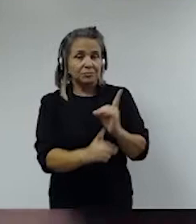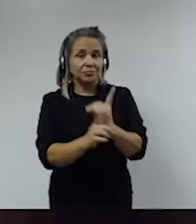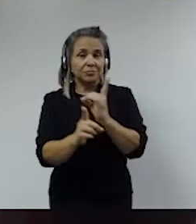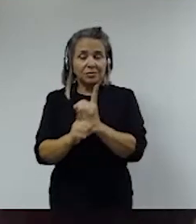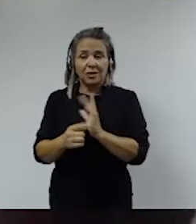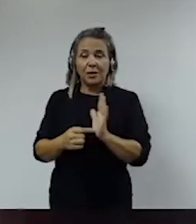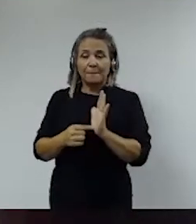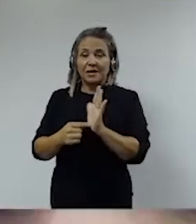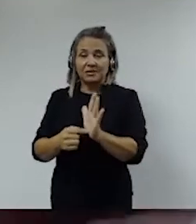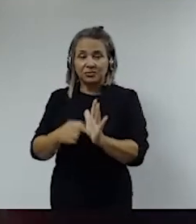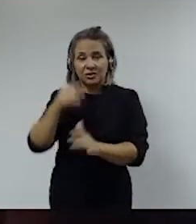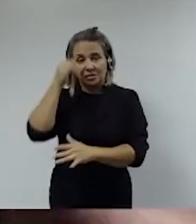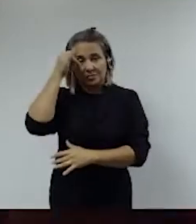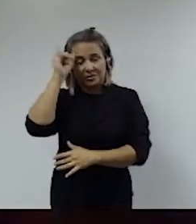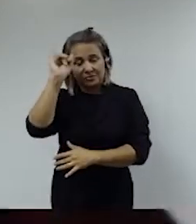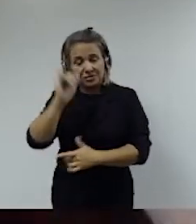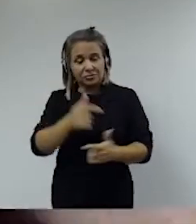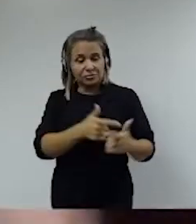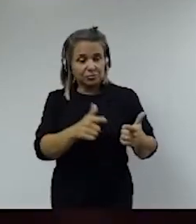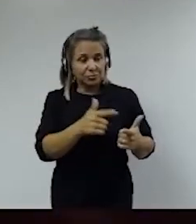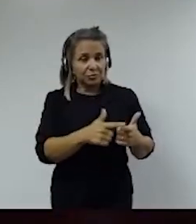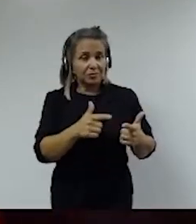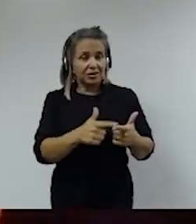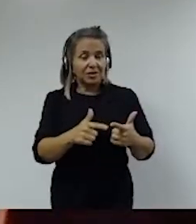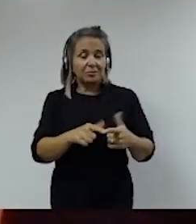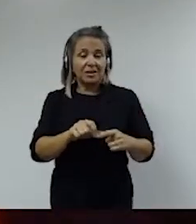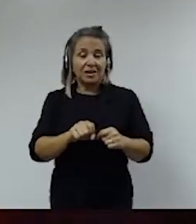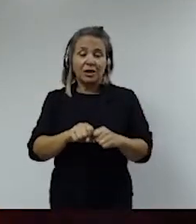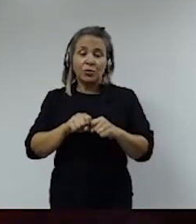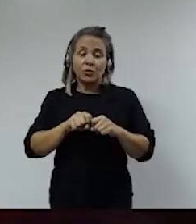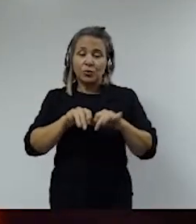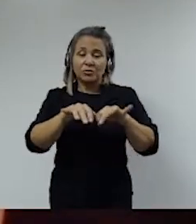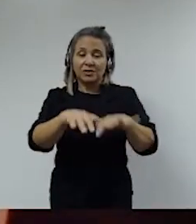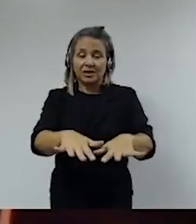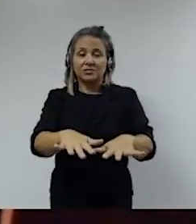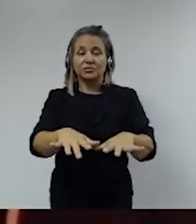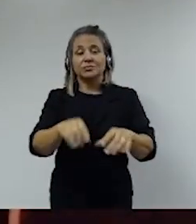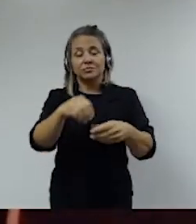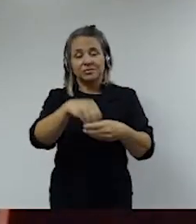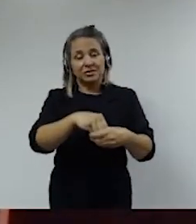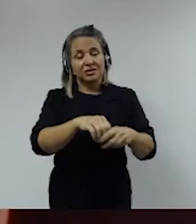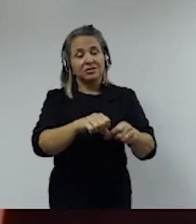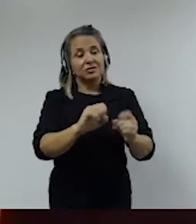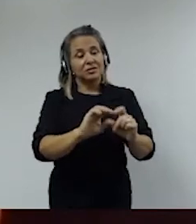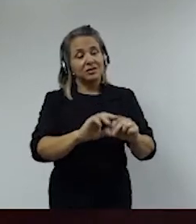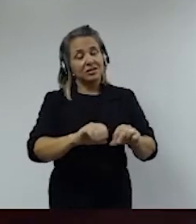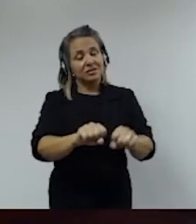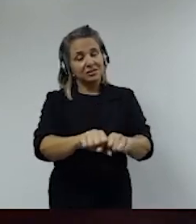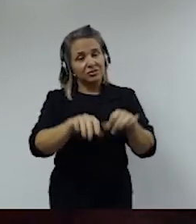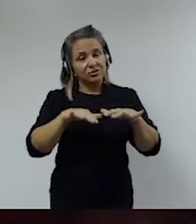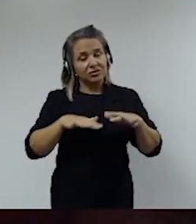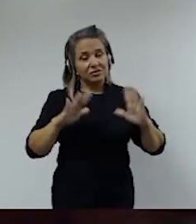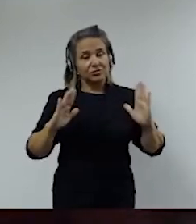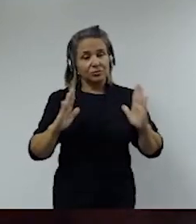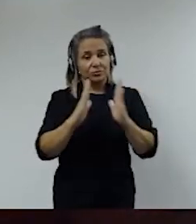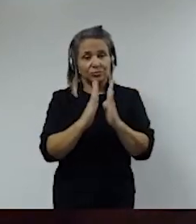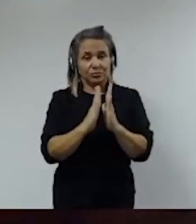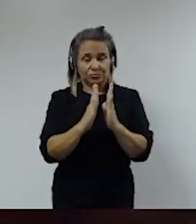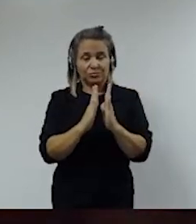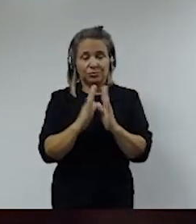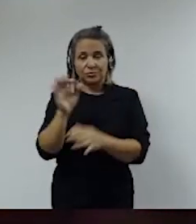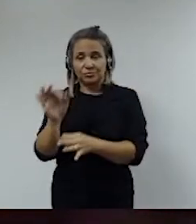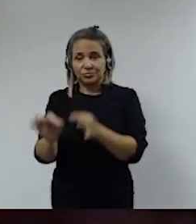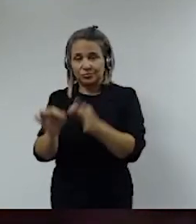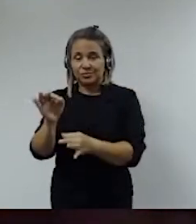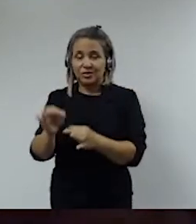ajudar a prevenir, né, uma infecção e maior contágio nas audiências de custódia. Eu vou, então, começar a minha apresentação. Espero que